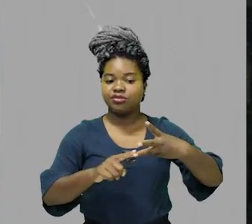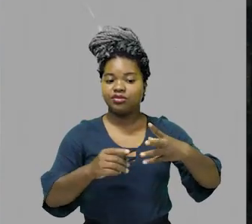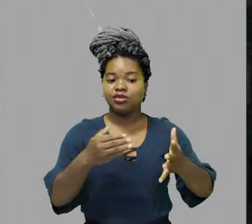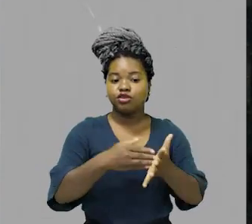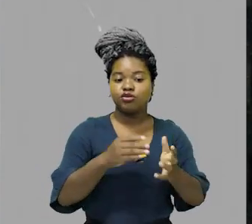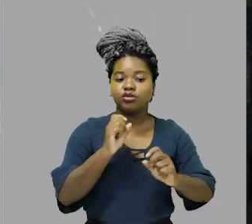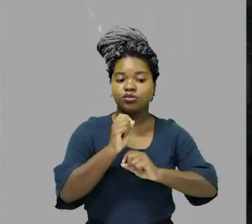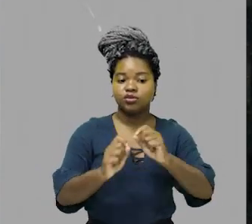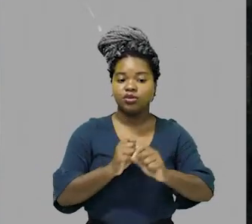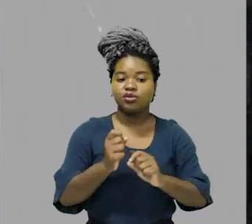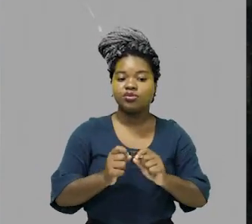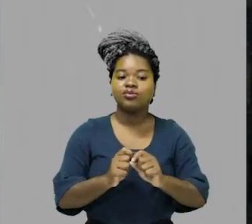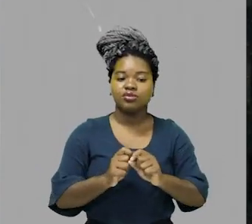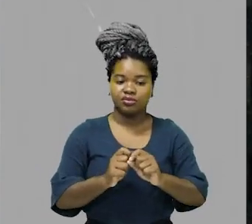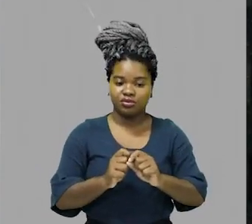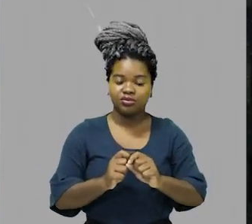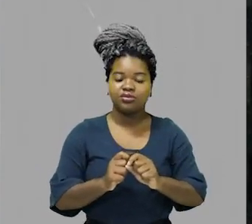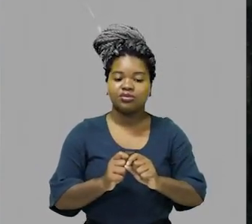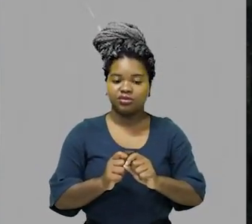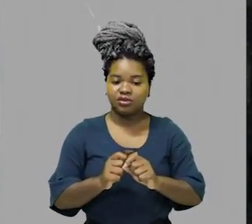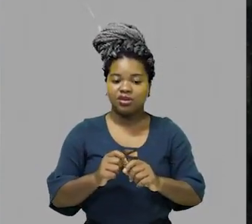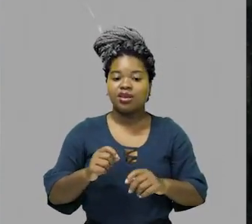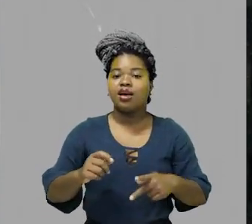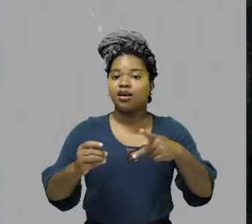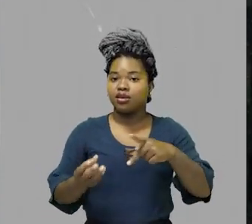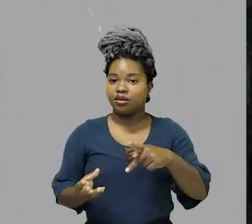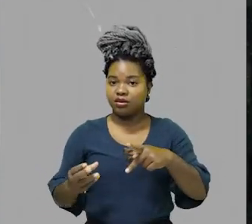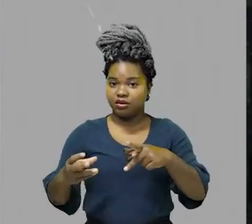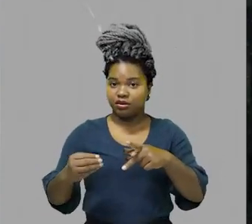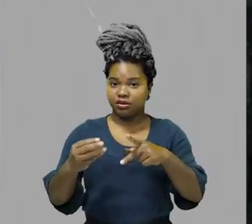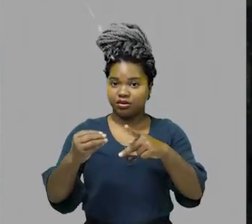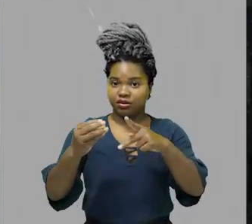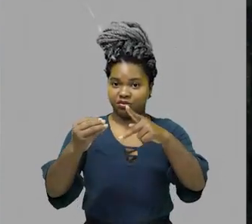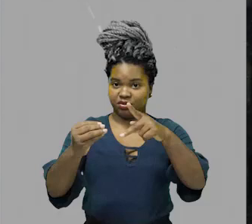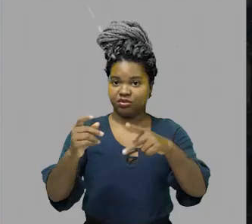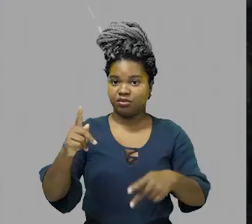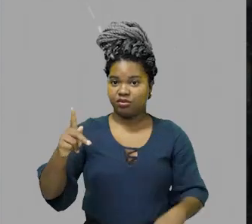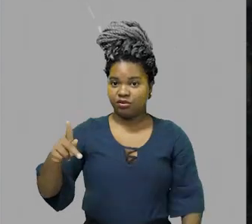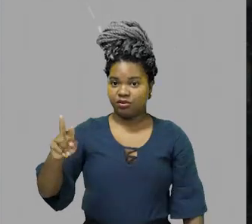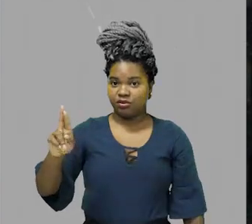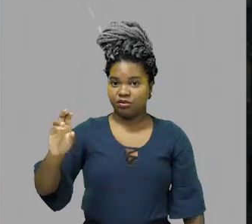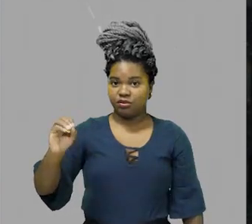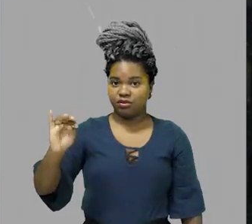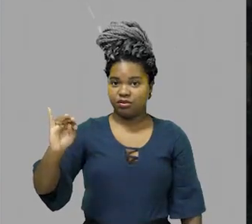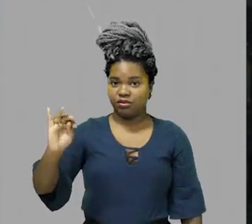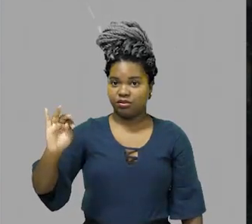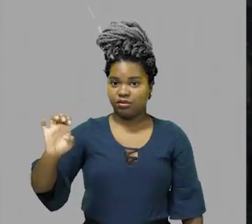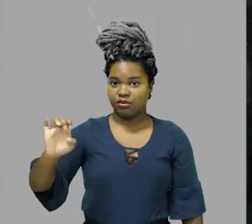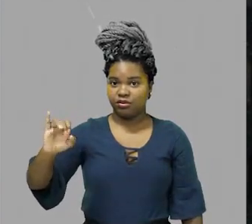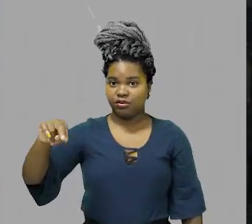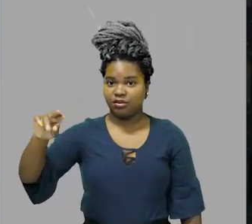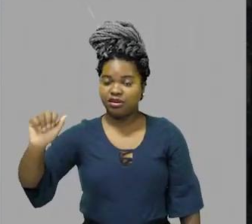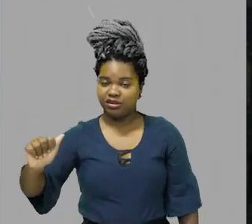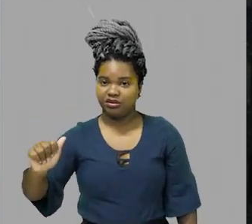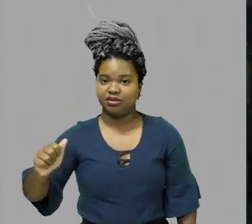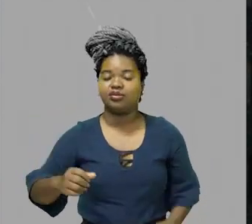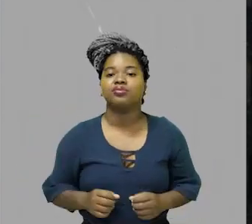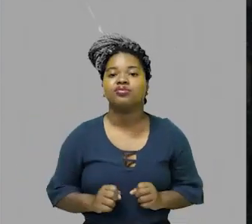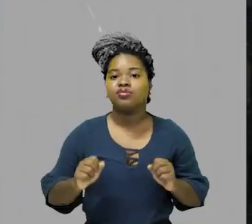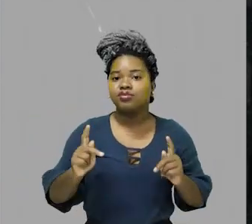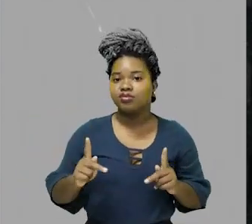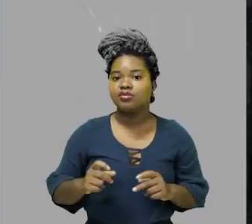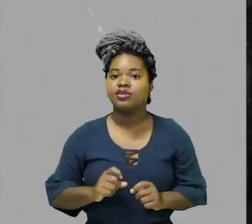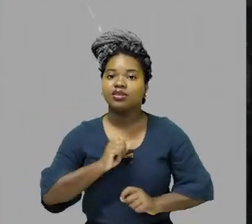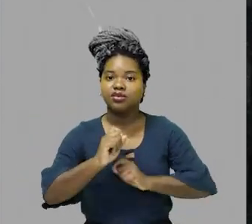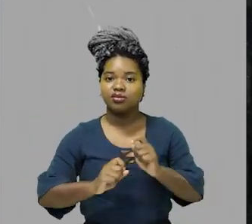quero trabalhar a síntese proteica ou tradução, que é justamente quando o gene